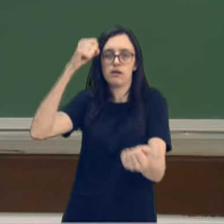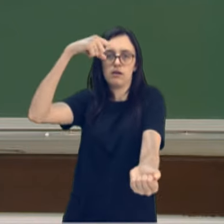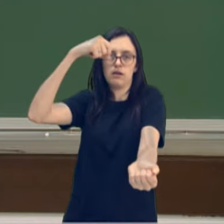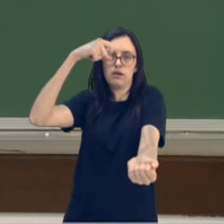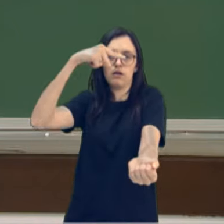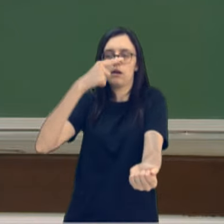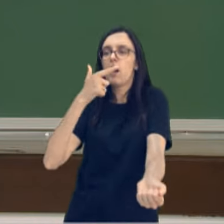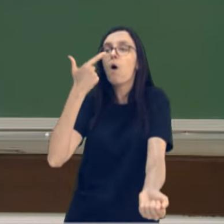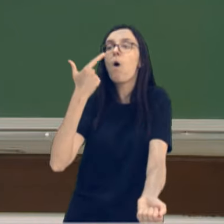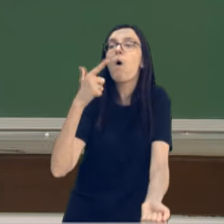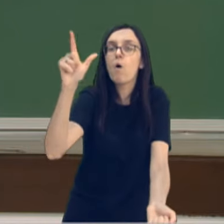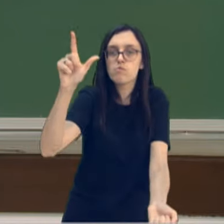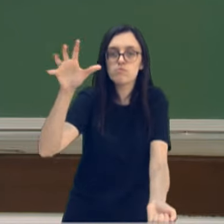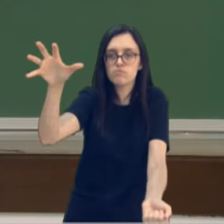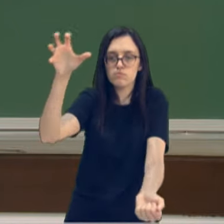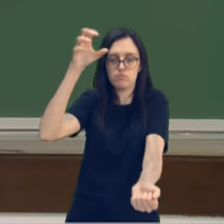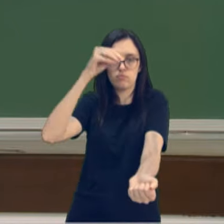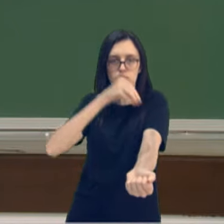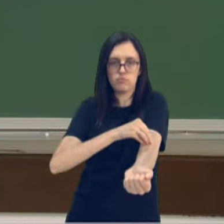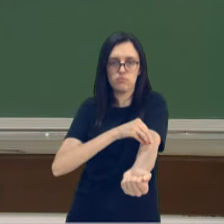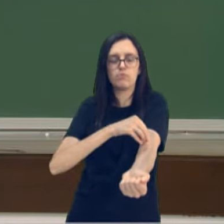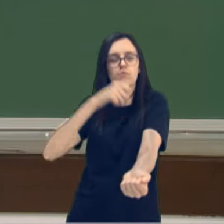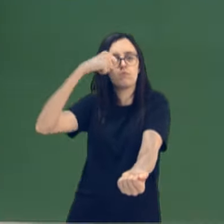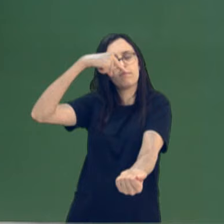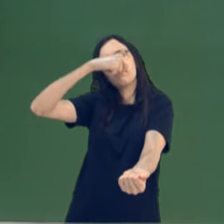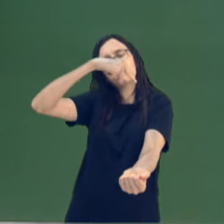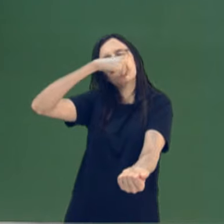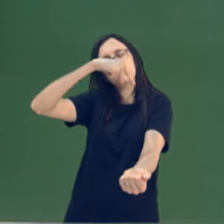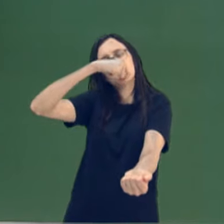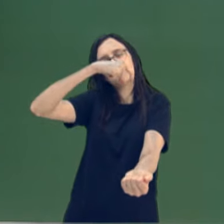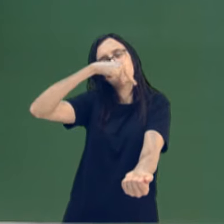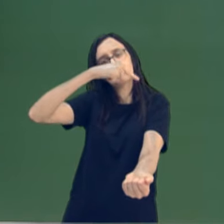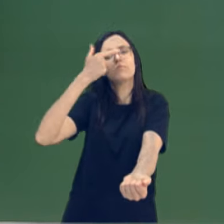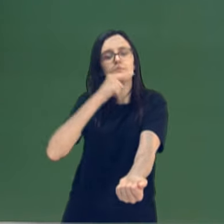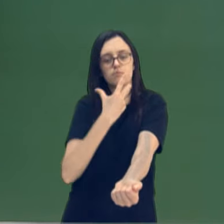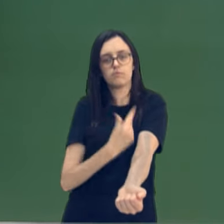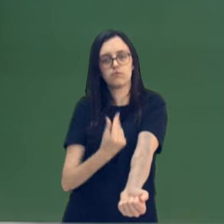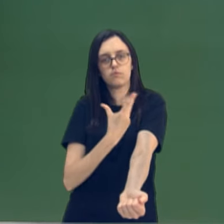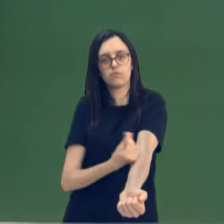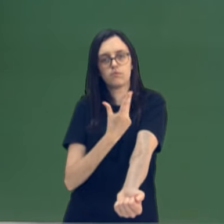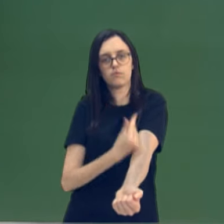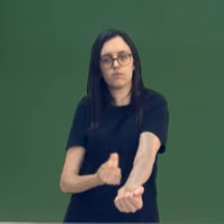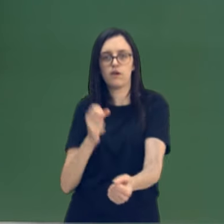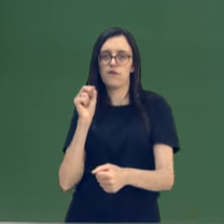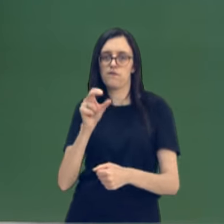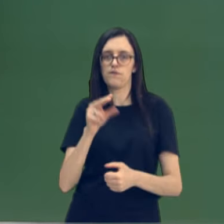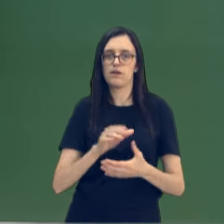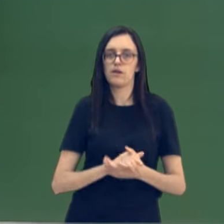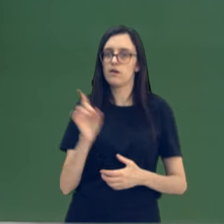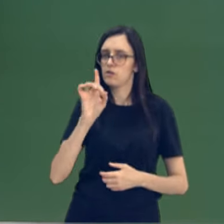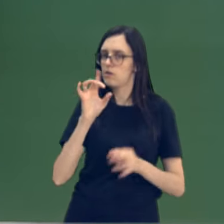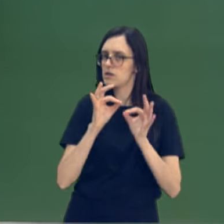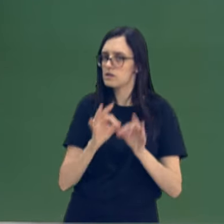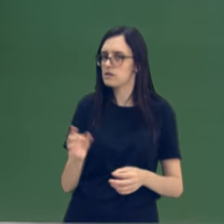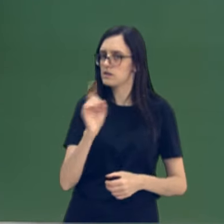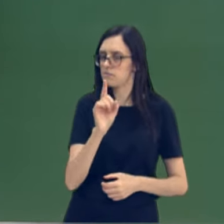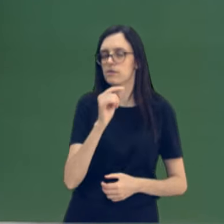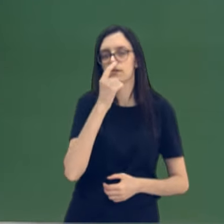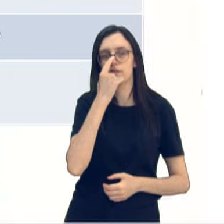anticorpos de outro ser vivo, que são colocados no nosso corpo para matar o vírus da raiva. Não é muito simples, não, o